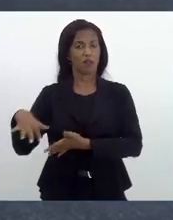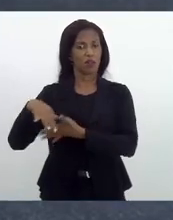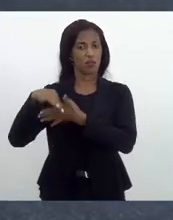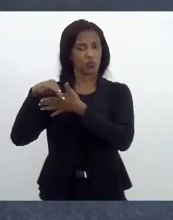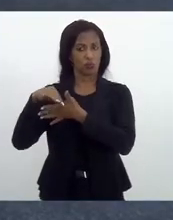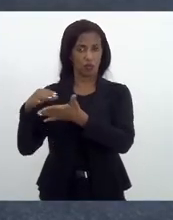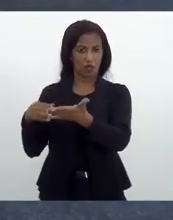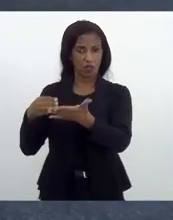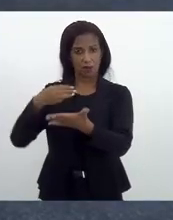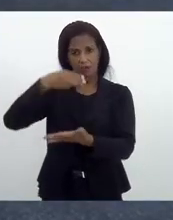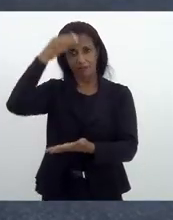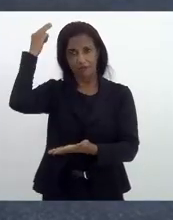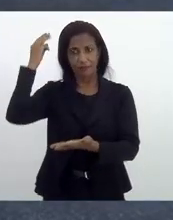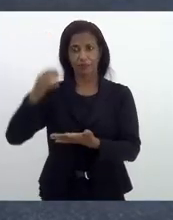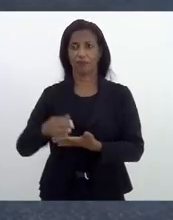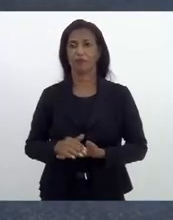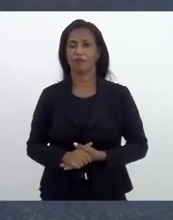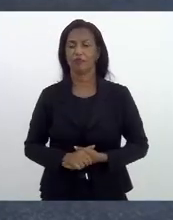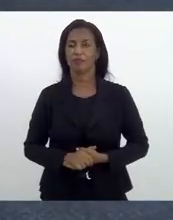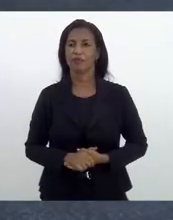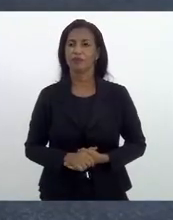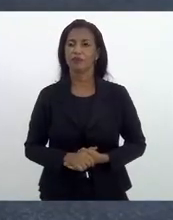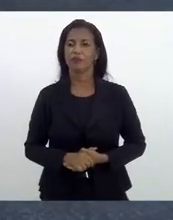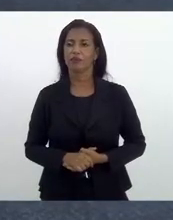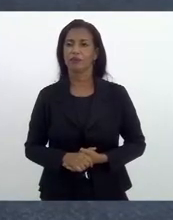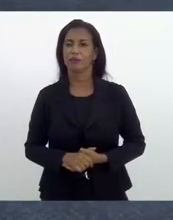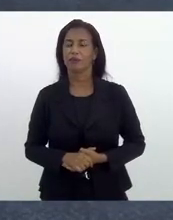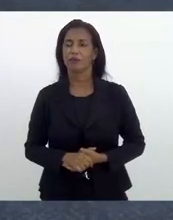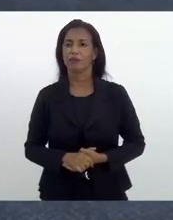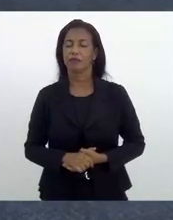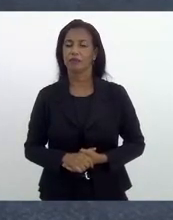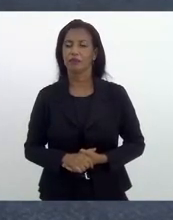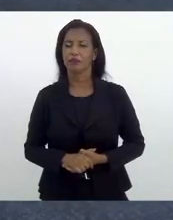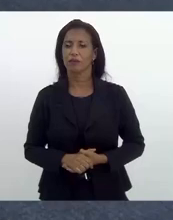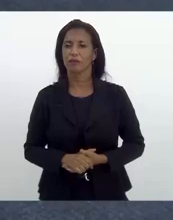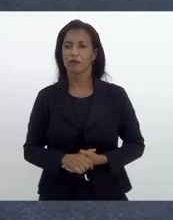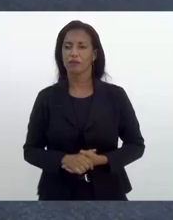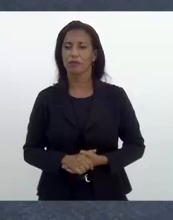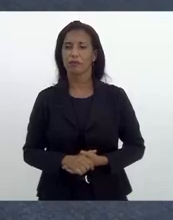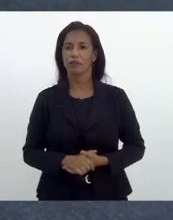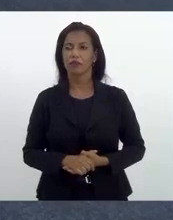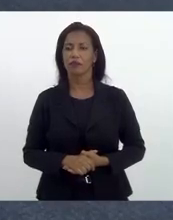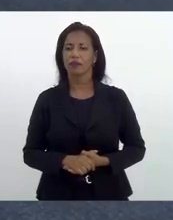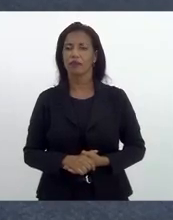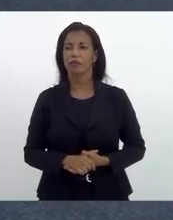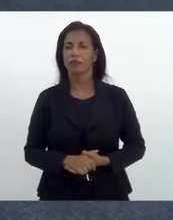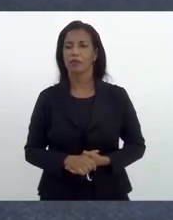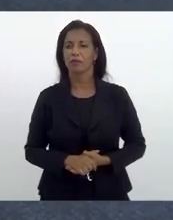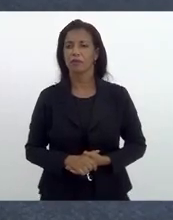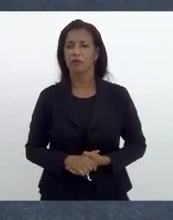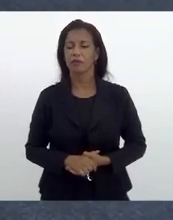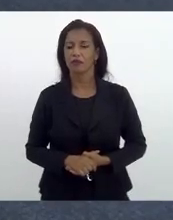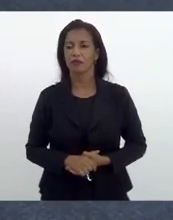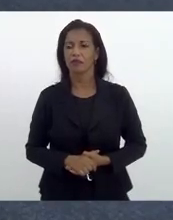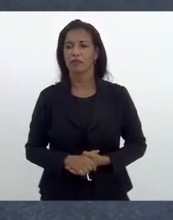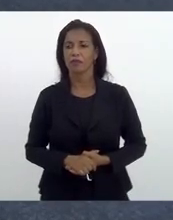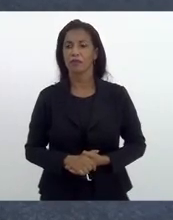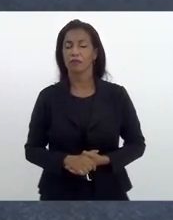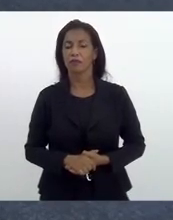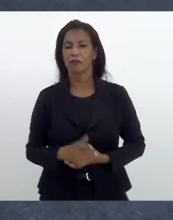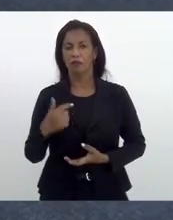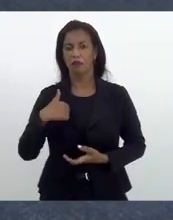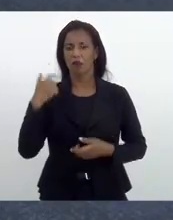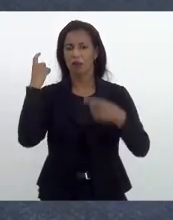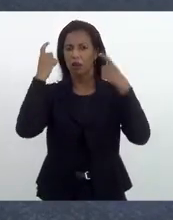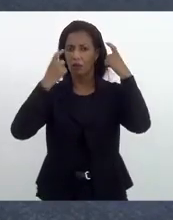governo, o deputado Márcio Pacheco, deputado Márcio, deputado Márcio, é que eu estou citando vossa excelência, eu fiquei só